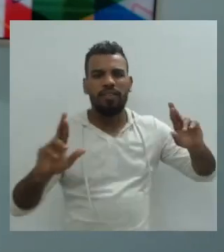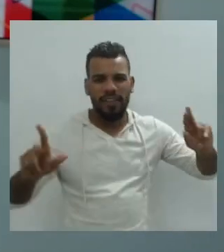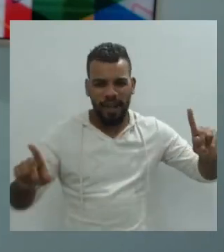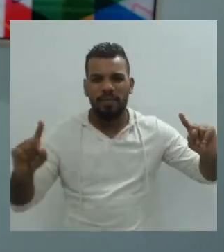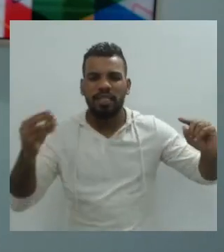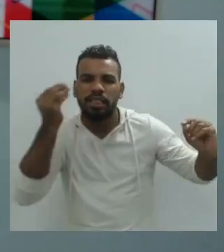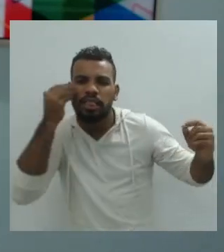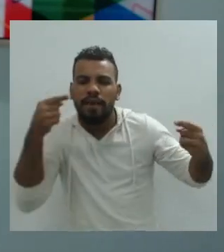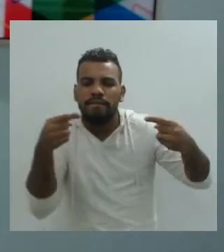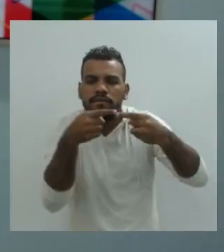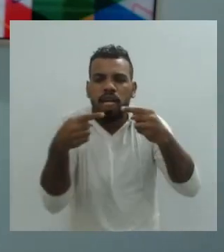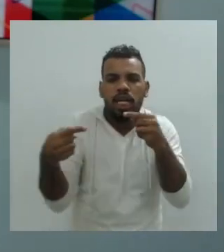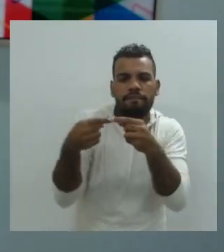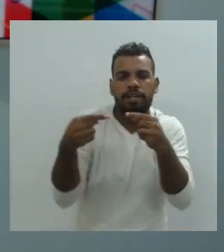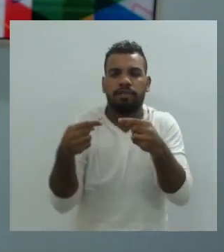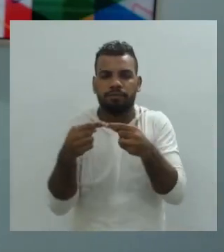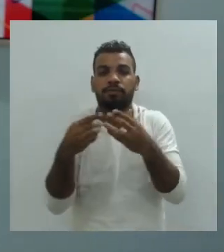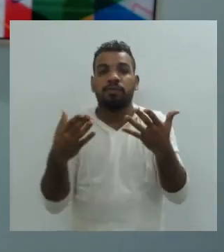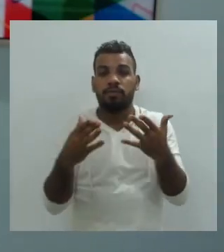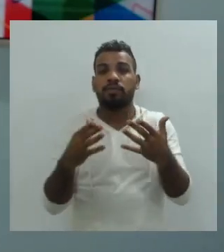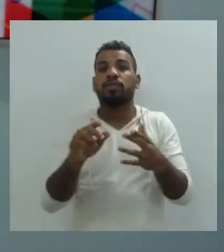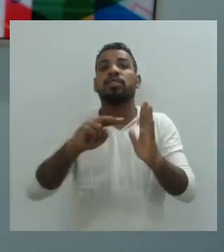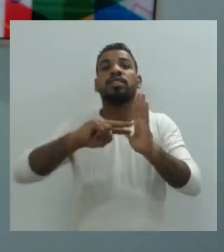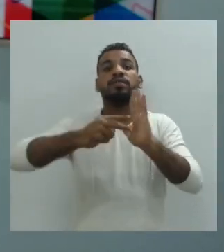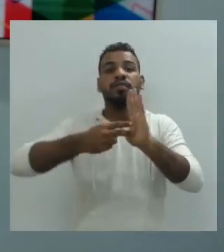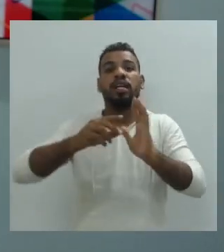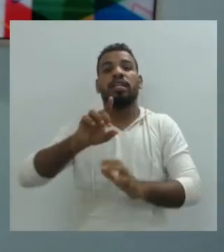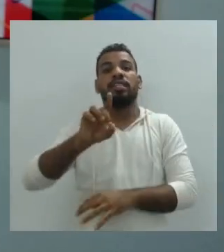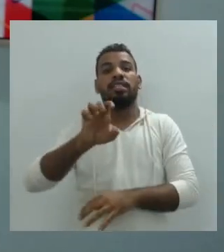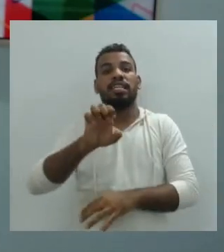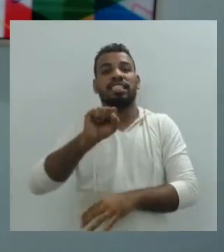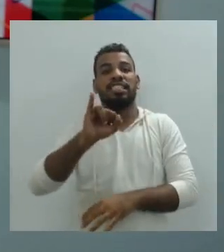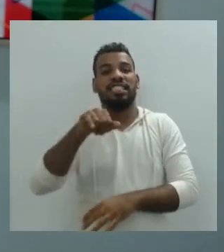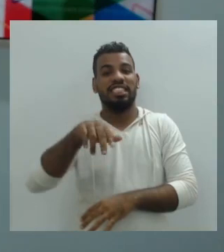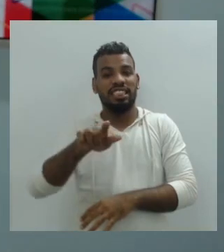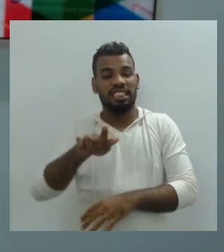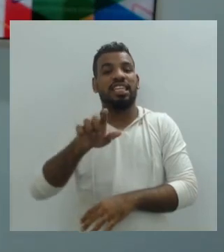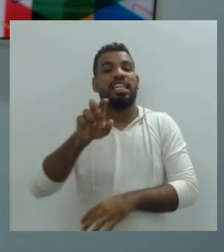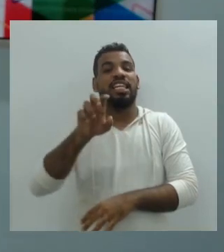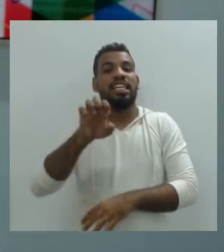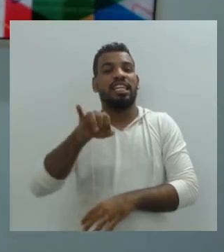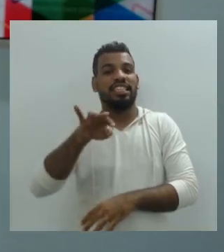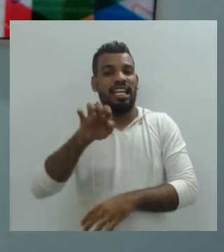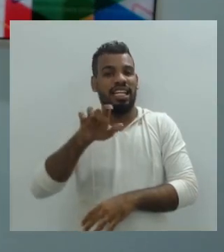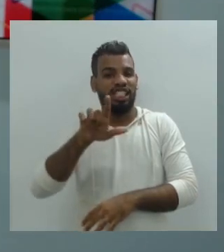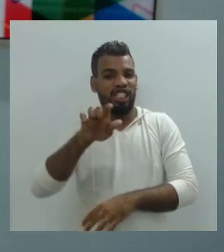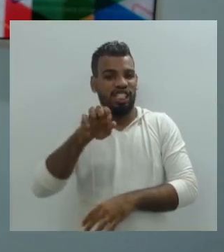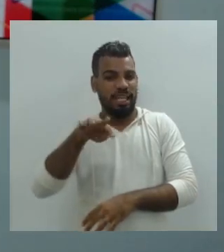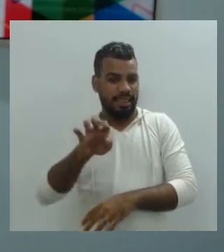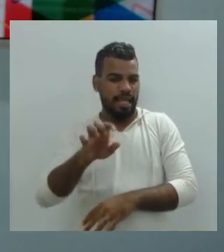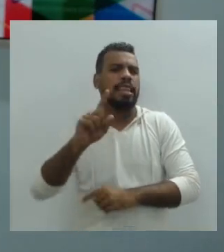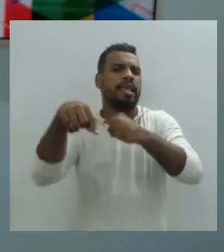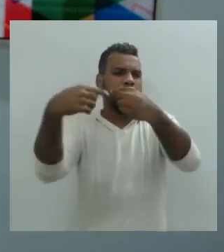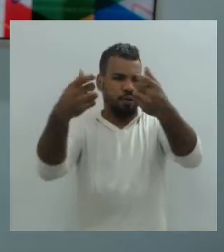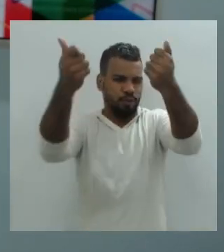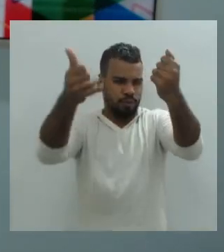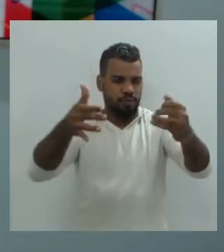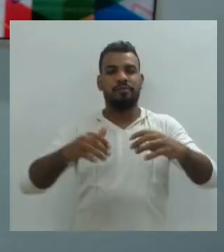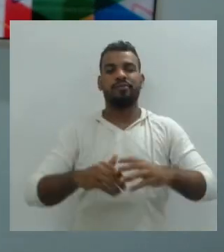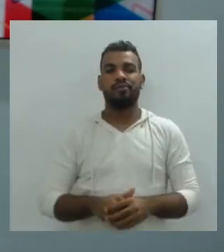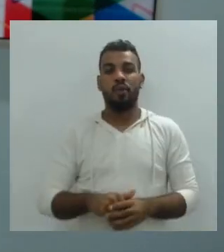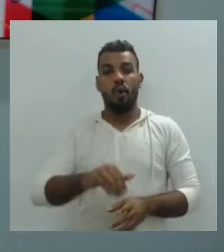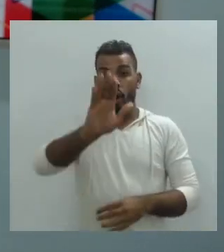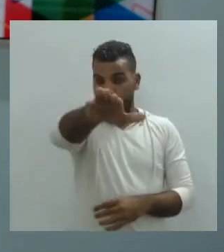o caso do que a gente chama de designer inteligente. Já vou falar um pouquinho mais sobre isso. Fera,